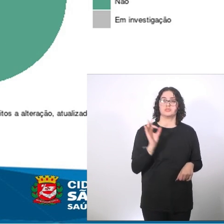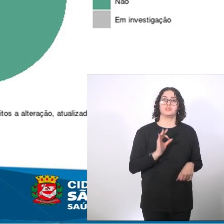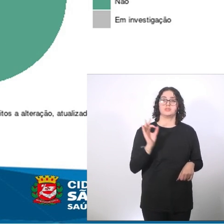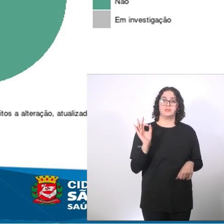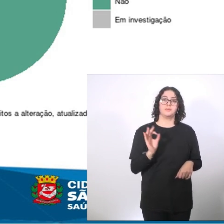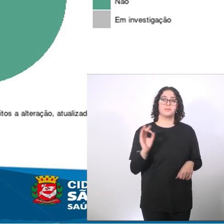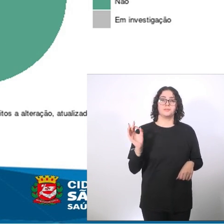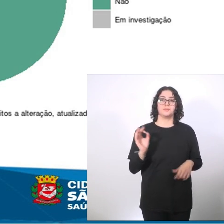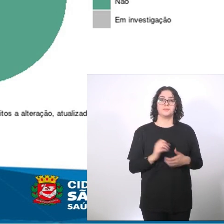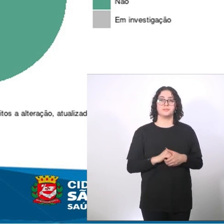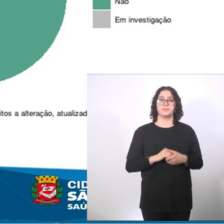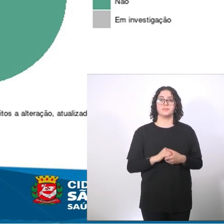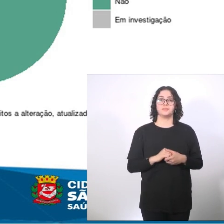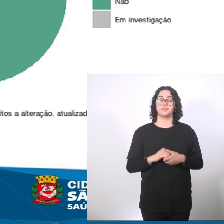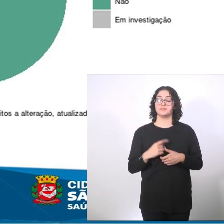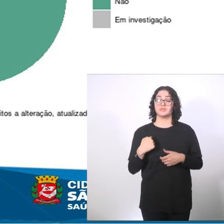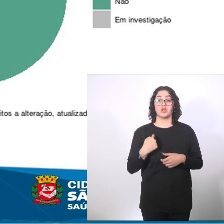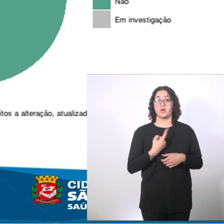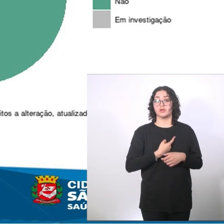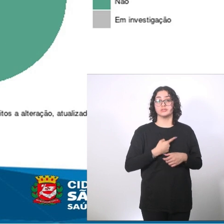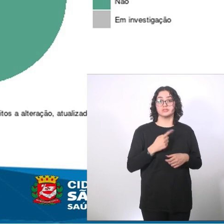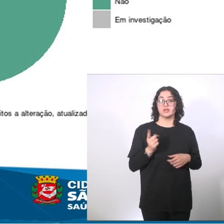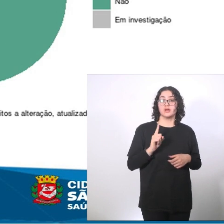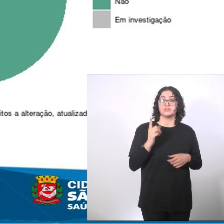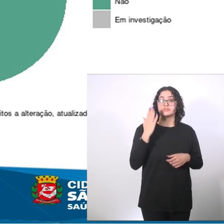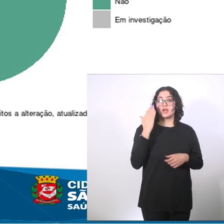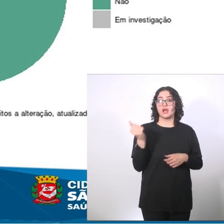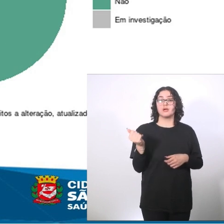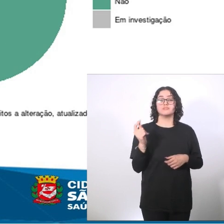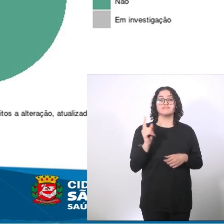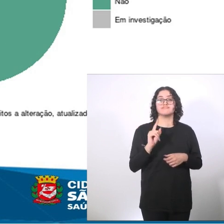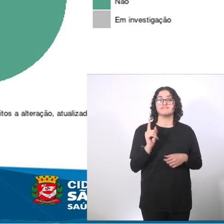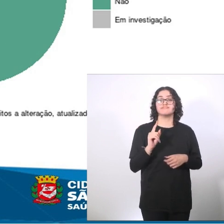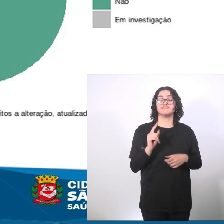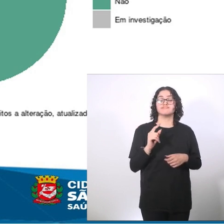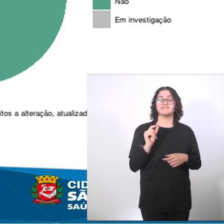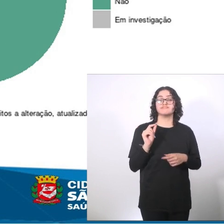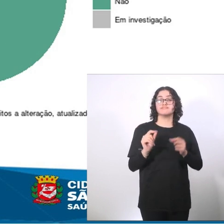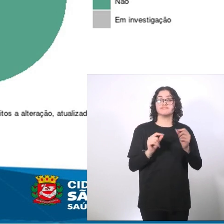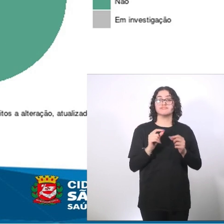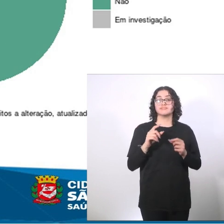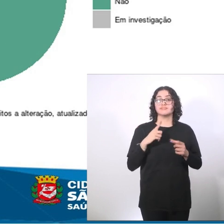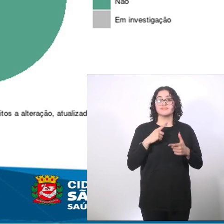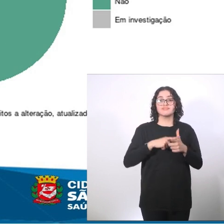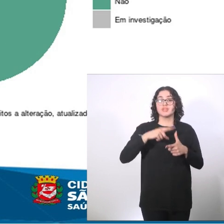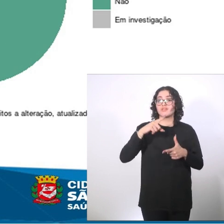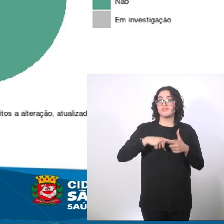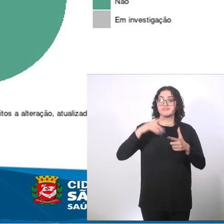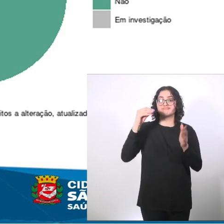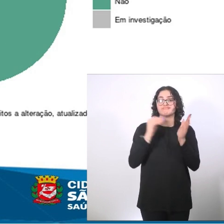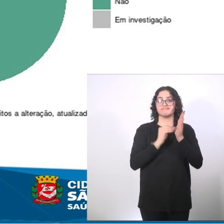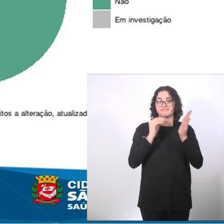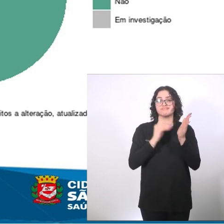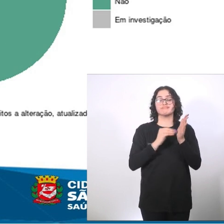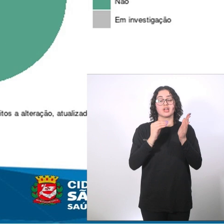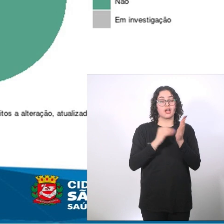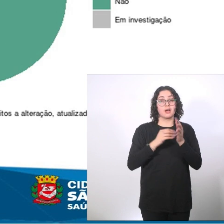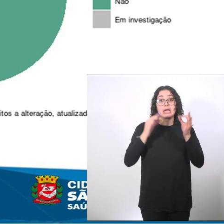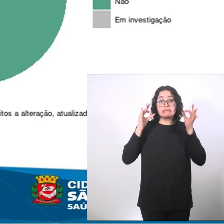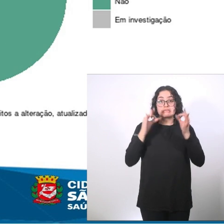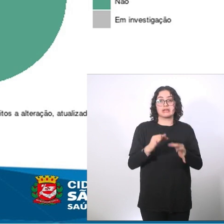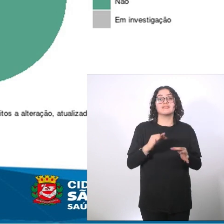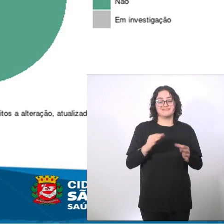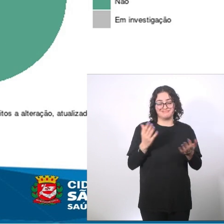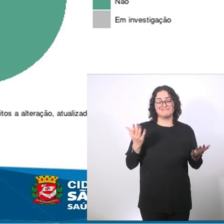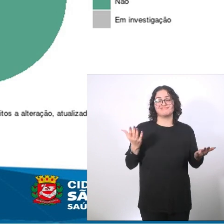30%, que nós não sabemos ainda por ausência de dados aí corretos preenchidos